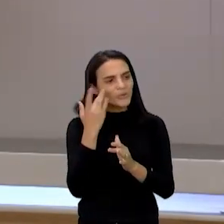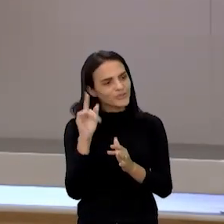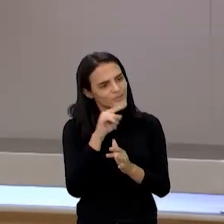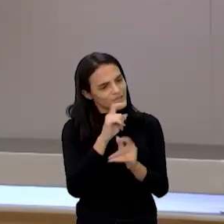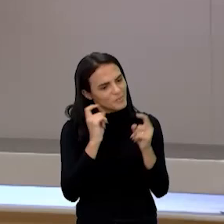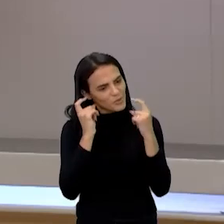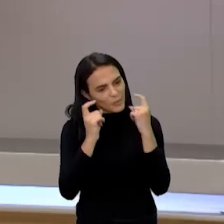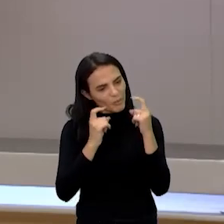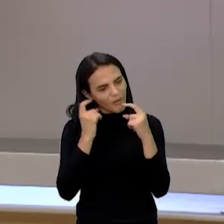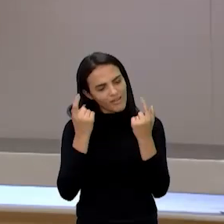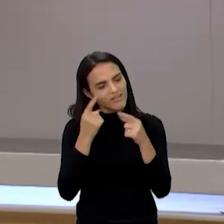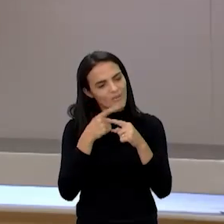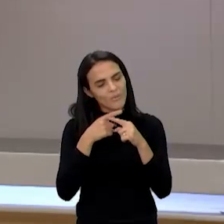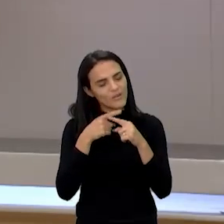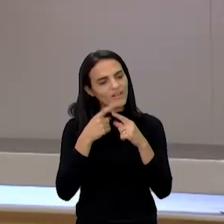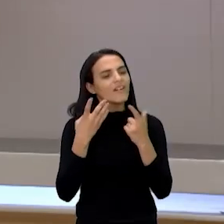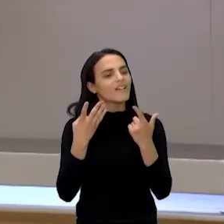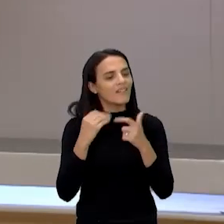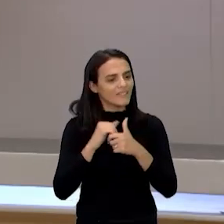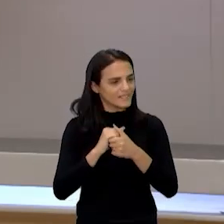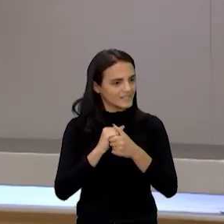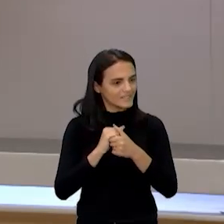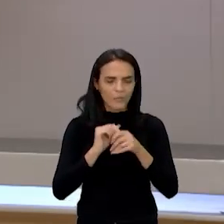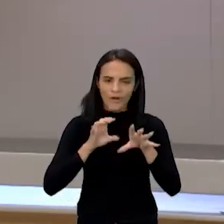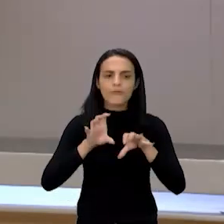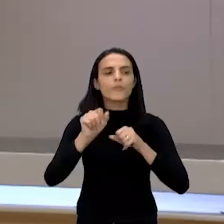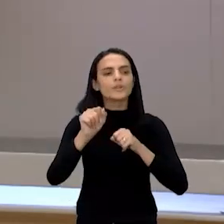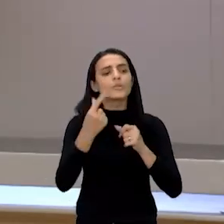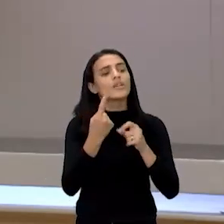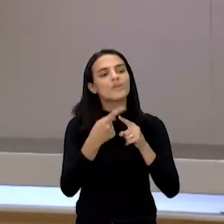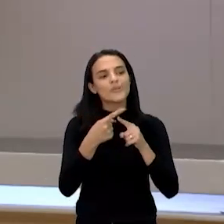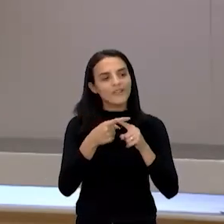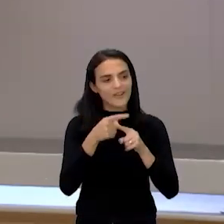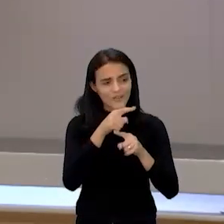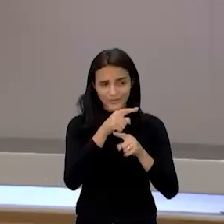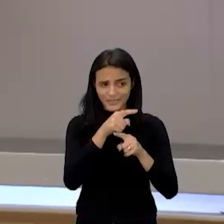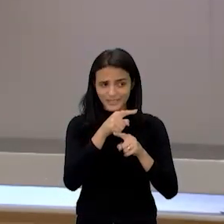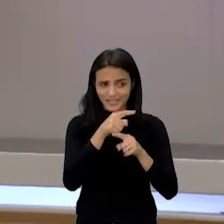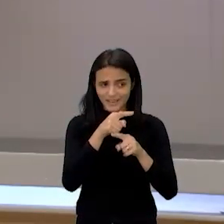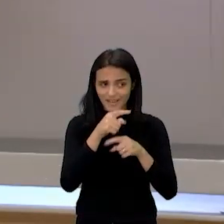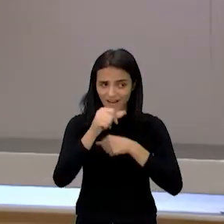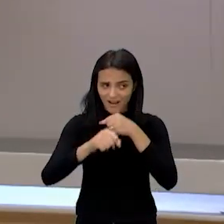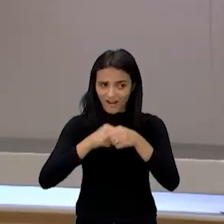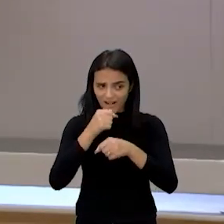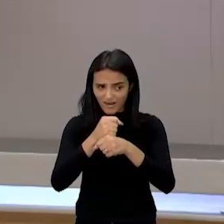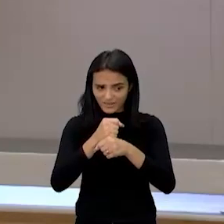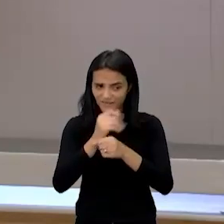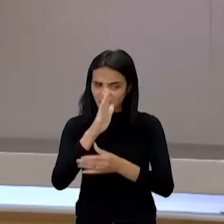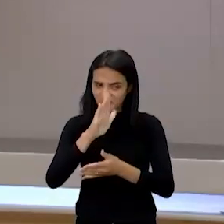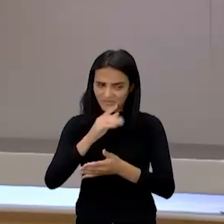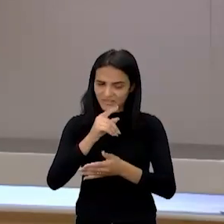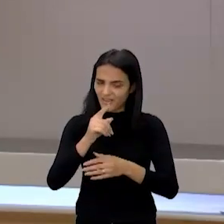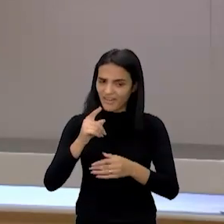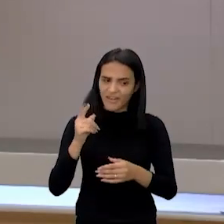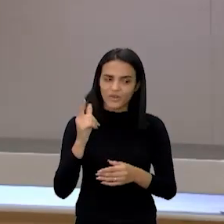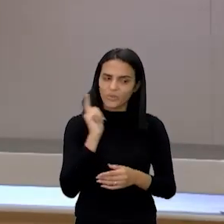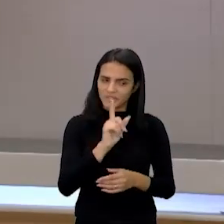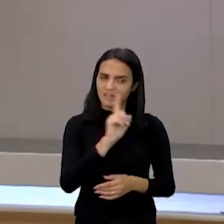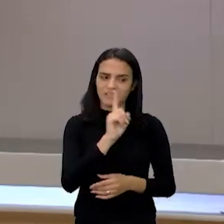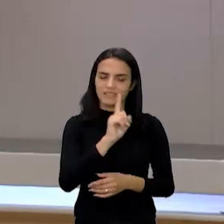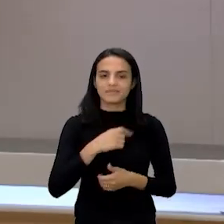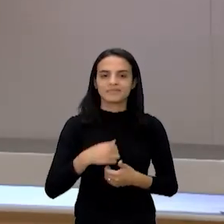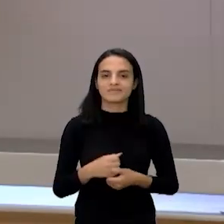tão preocupada com a formatura, você não vai passar de ano. Então, quando você